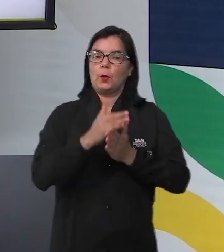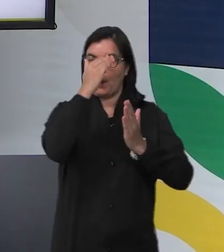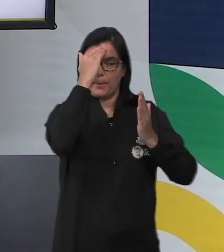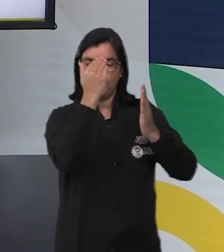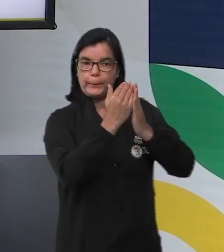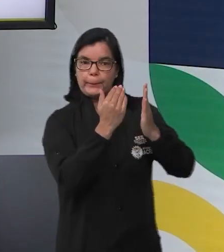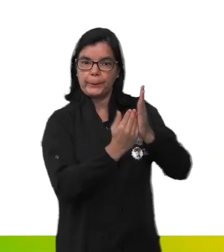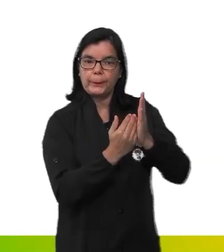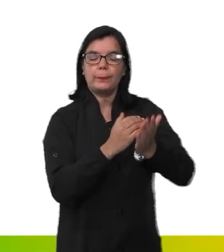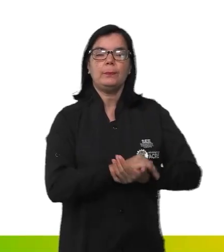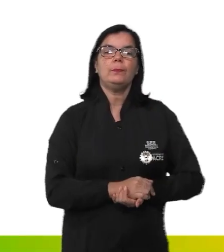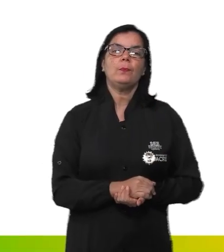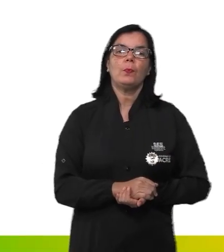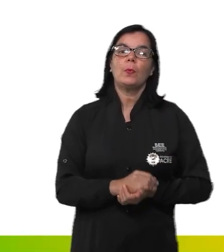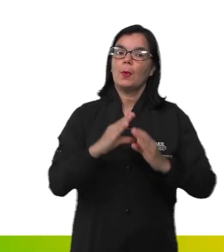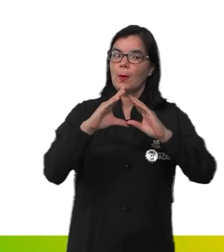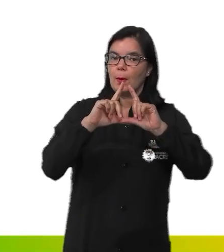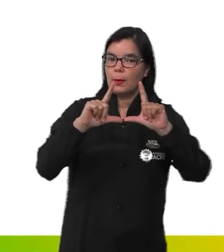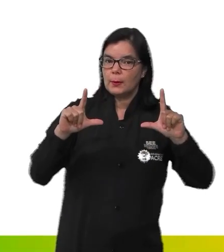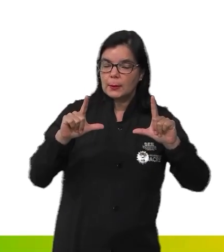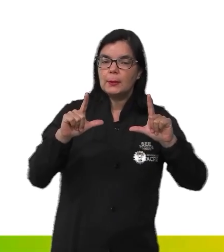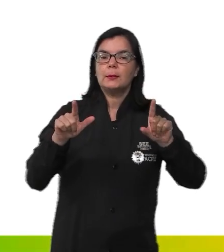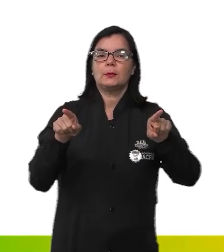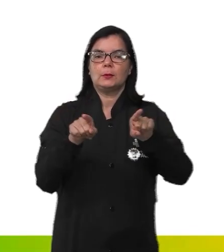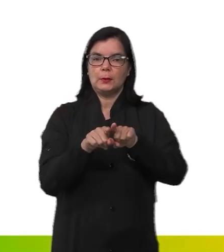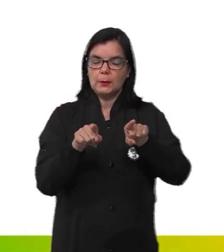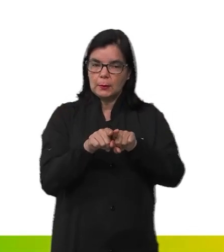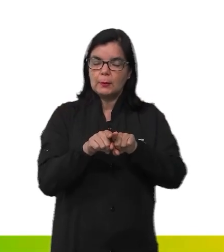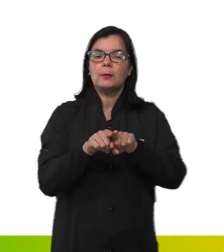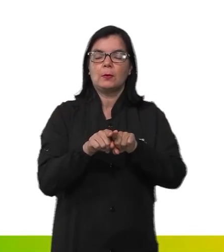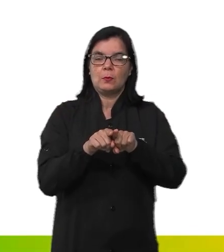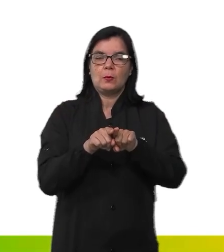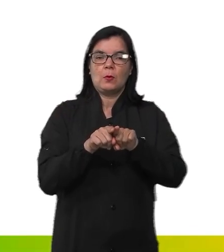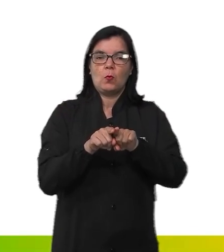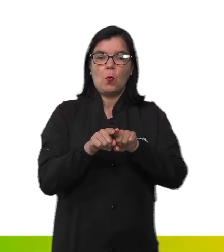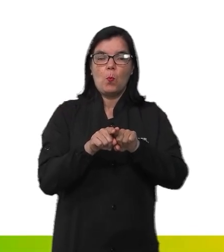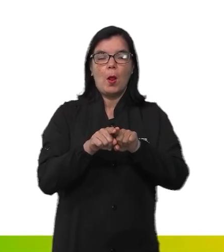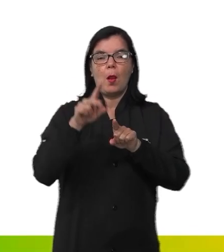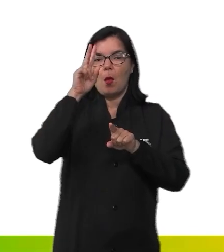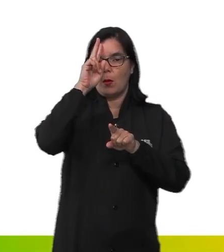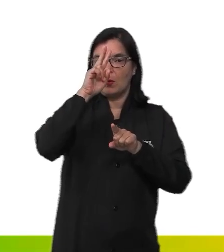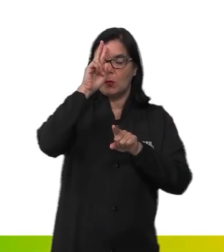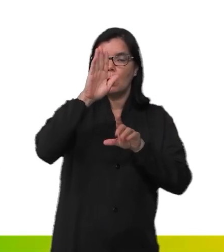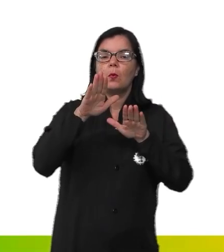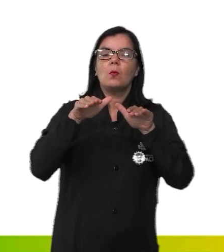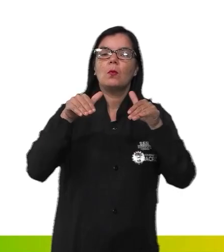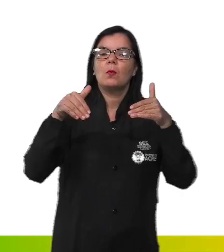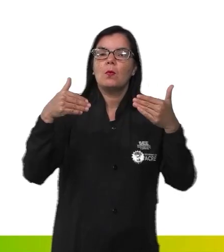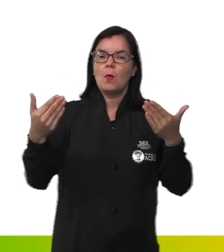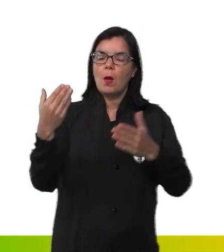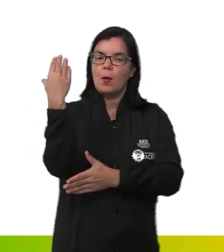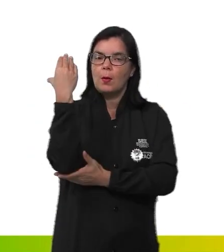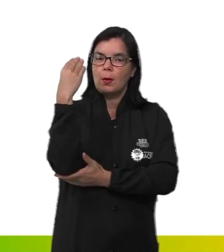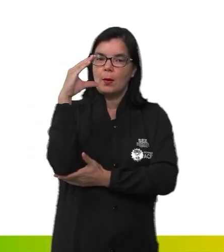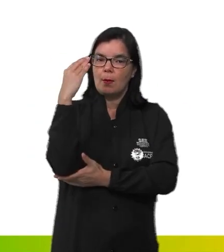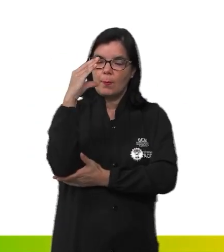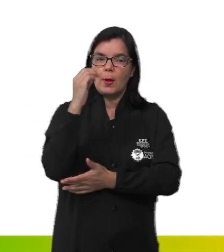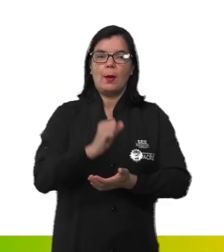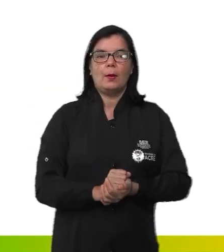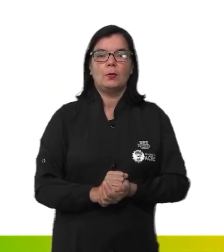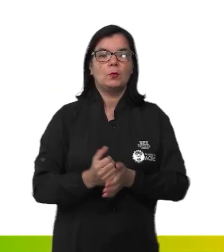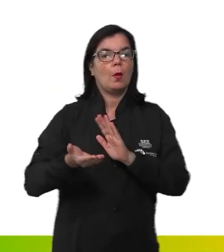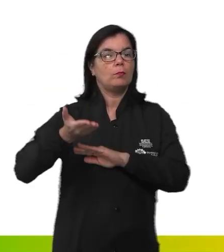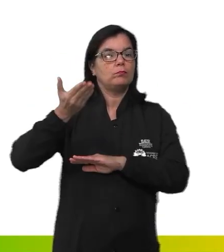ok? É claro que ela passou pela história, Qual foi a história da ciência? Ela passou